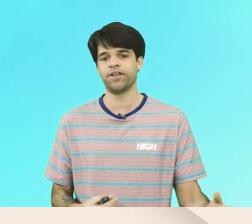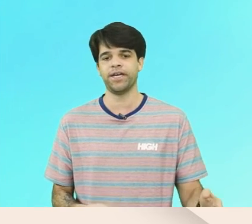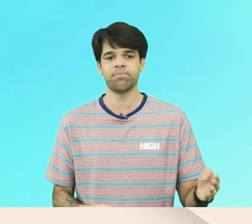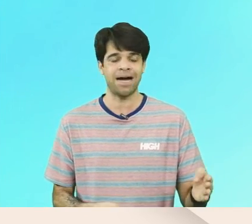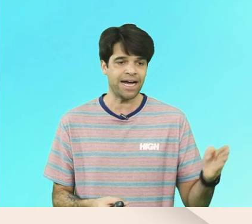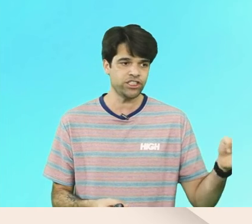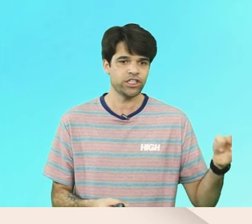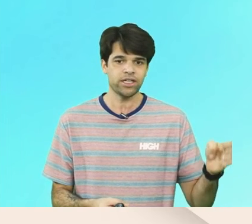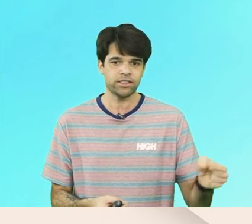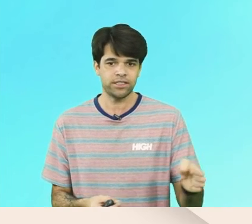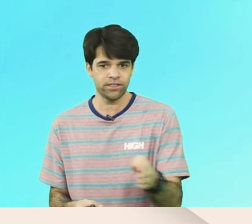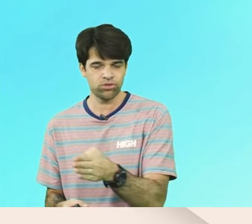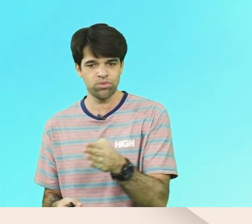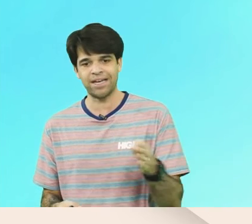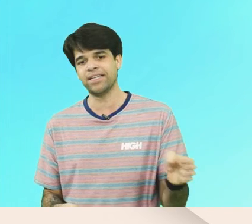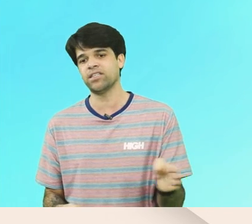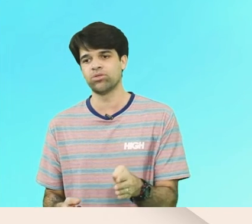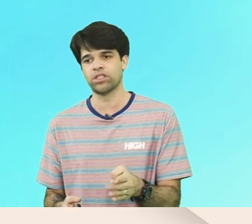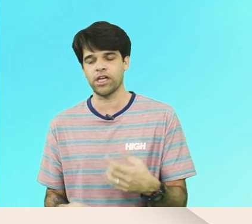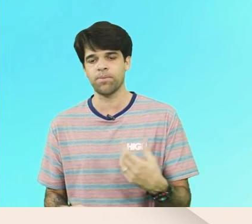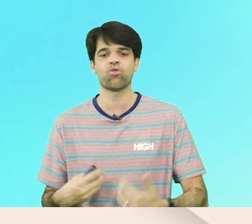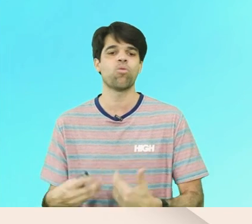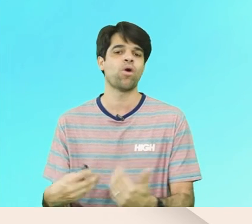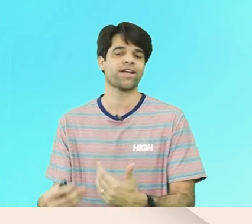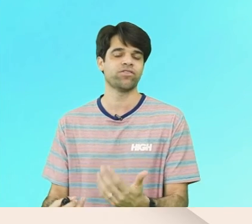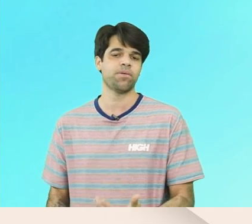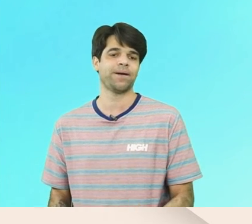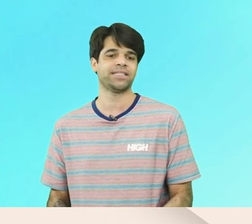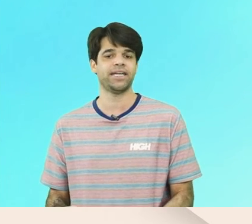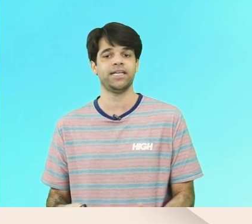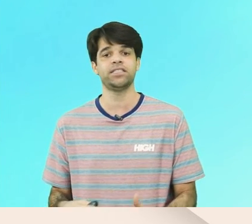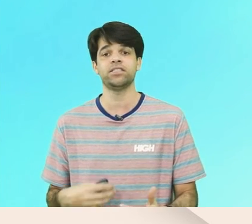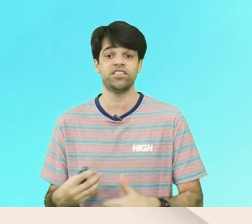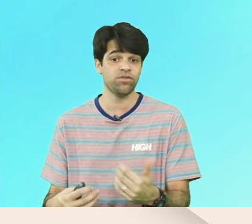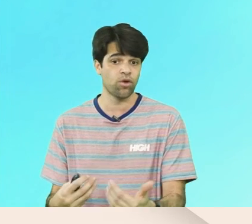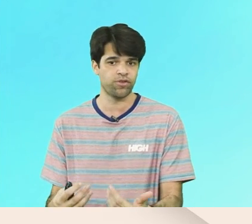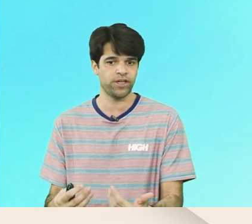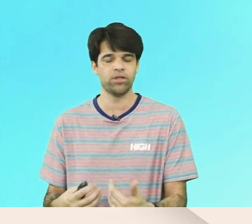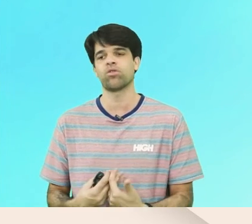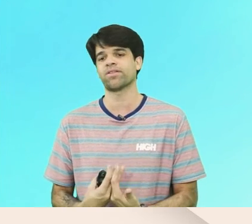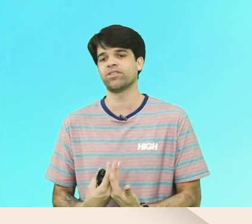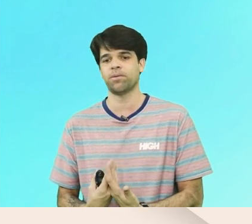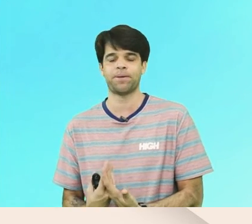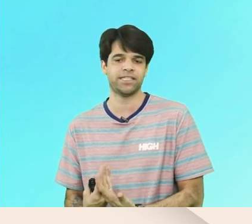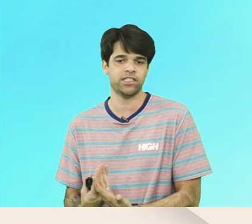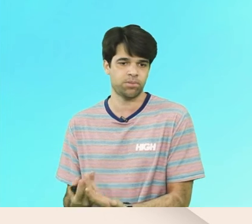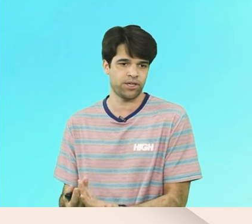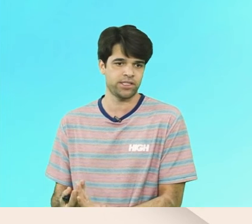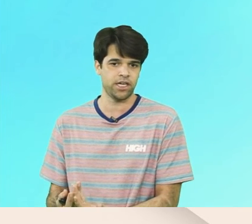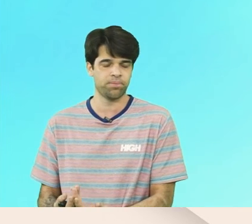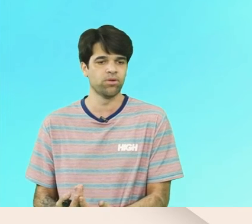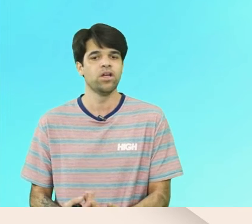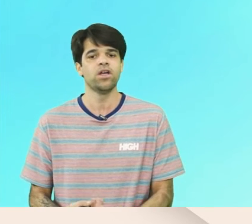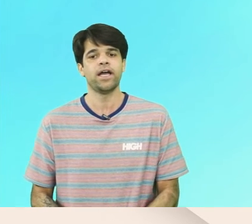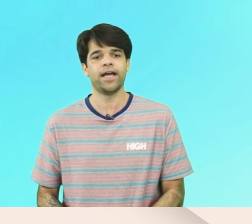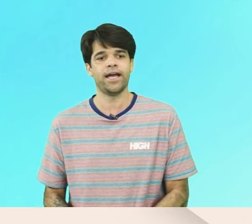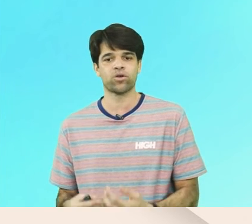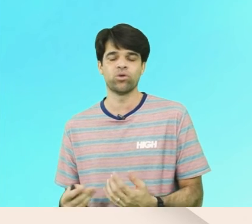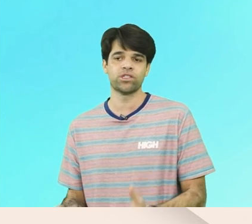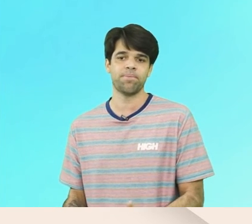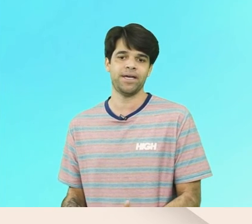pretende desenvolver, mas dentro de uma linha do tempo, como é que você pretende desenvolvê-lo, como é que você pretende, por